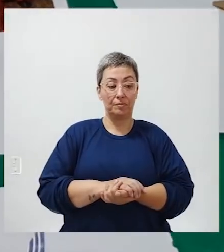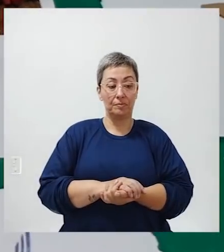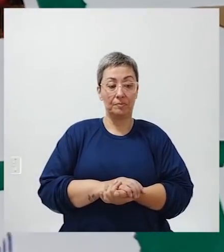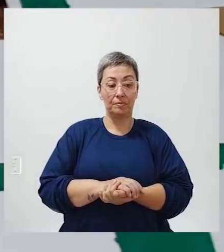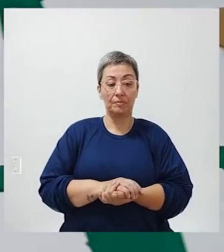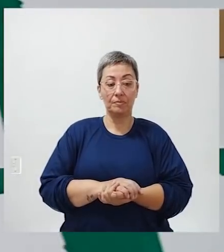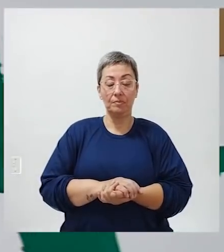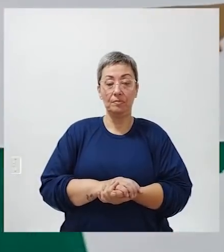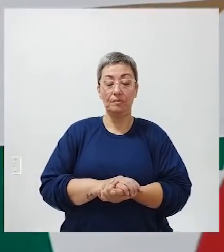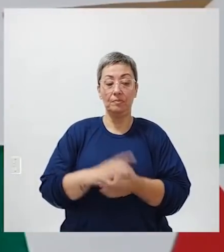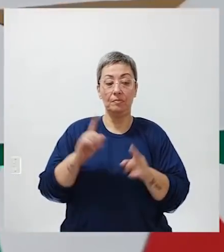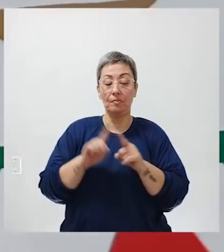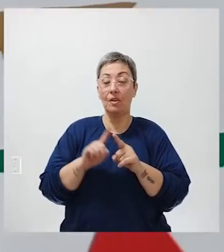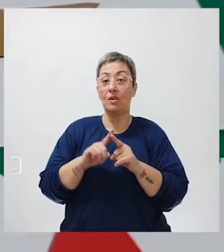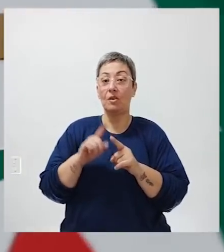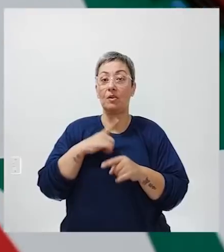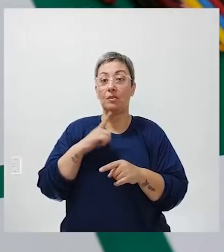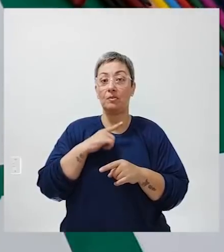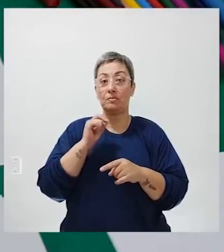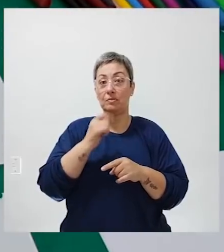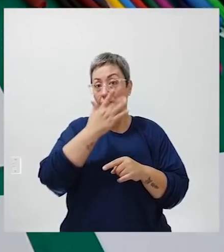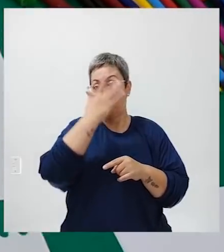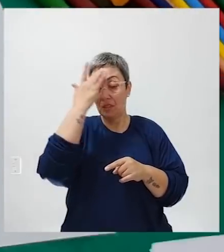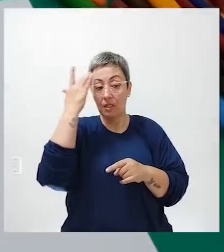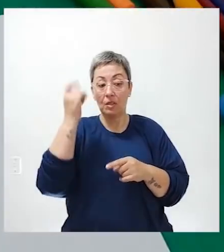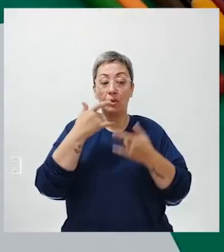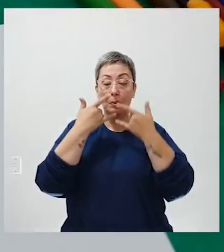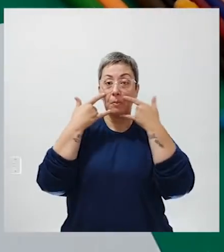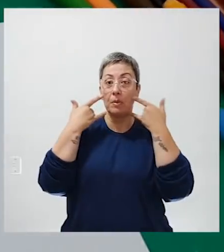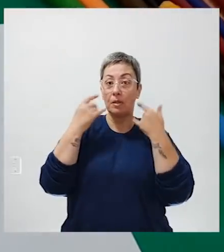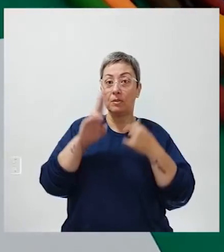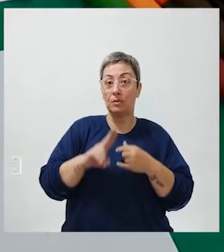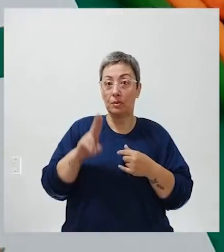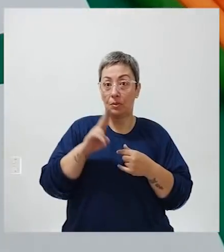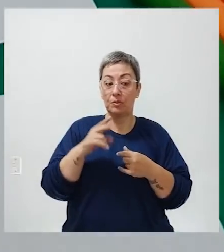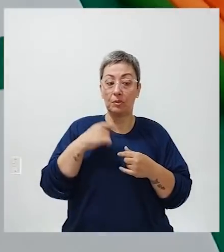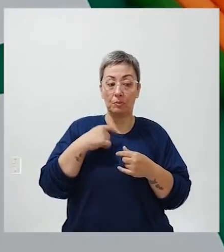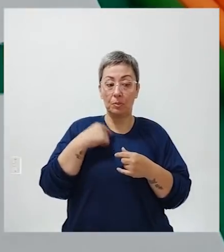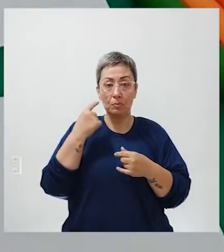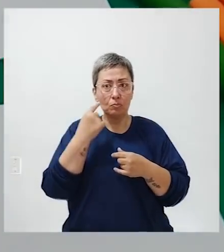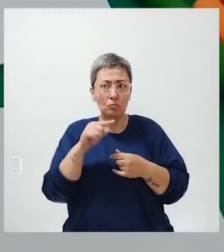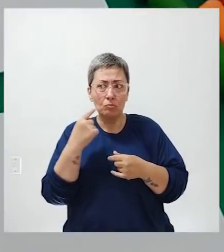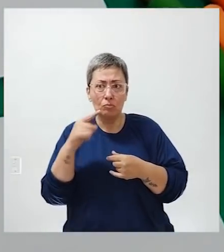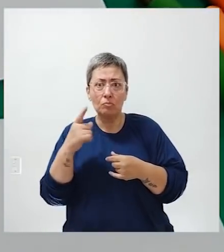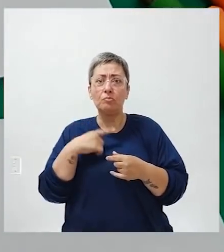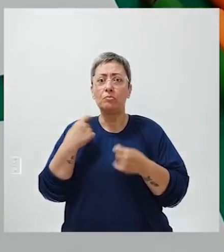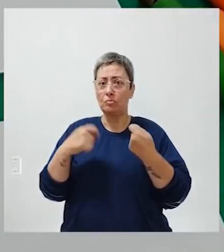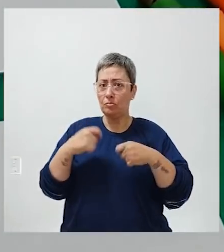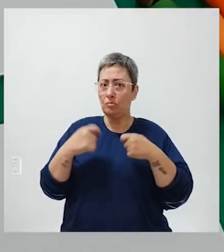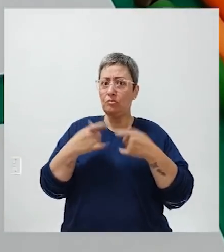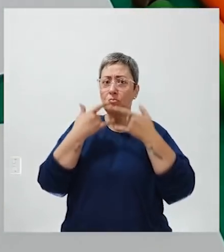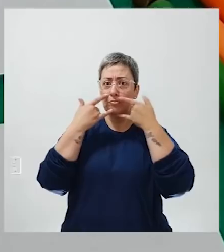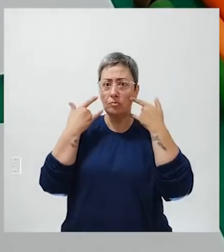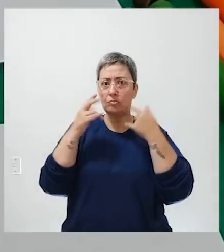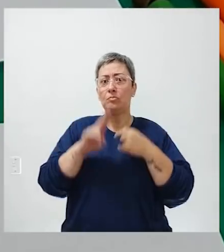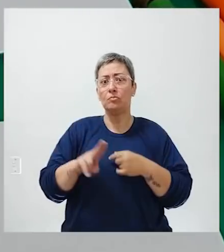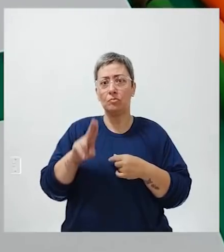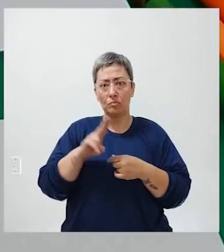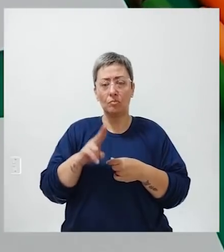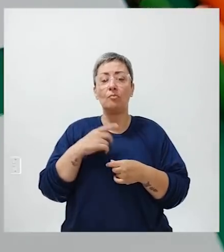coronavírus. Aqui tem umas pessoas com máscara, que é o que a gente vê muito, né? Que nós precisamos utilizar